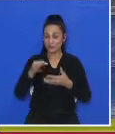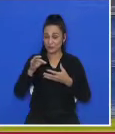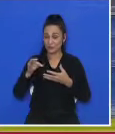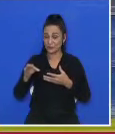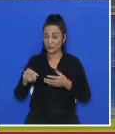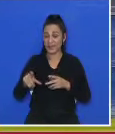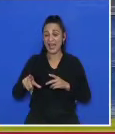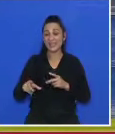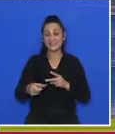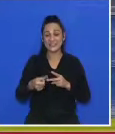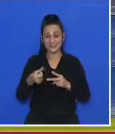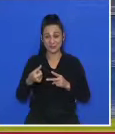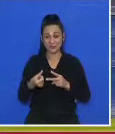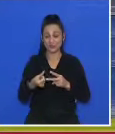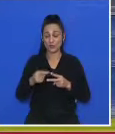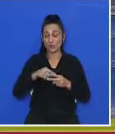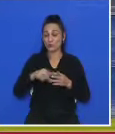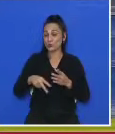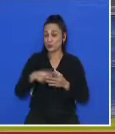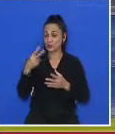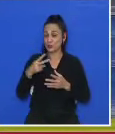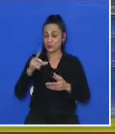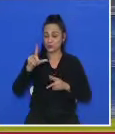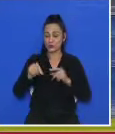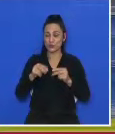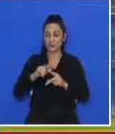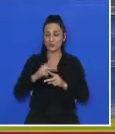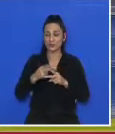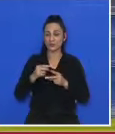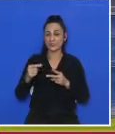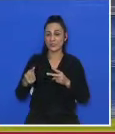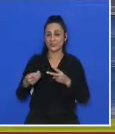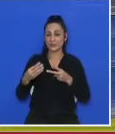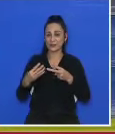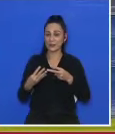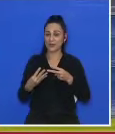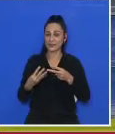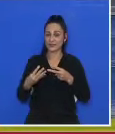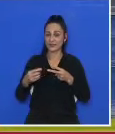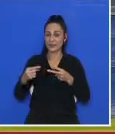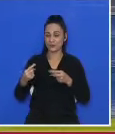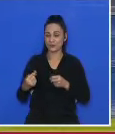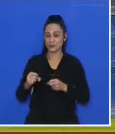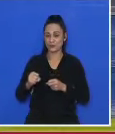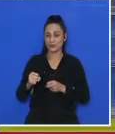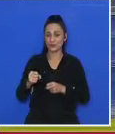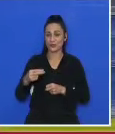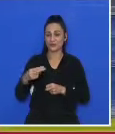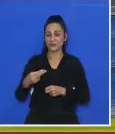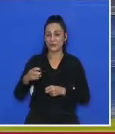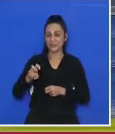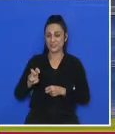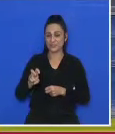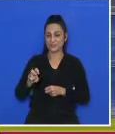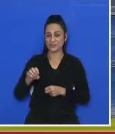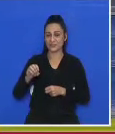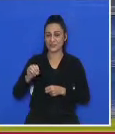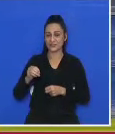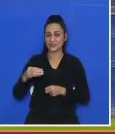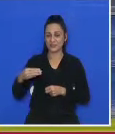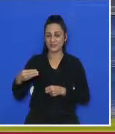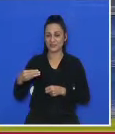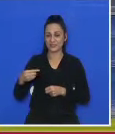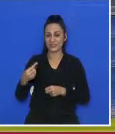Vamos confirmar? As seis dezenas sorteadas no segundo sorteio da dupla cena foram 41, 48,